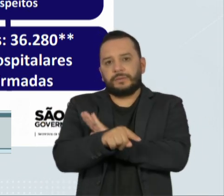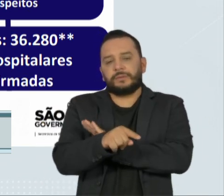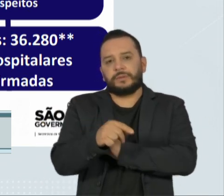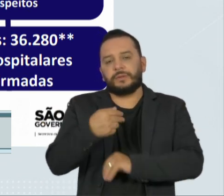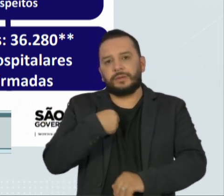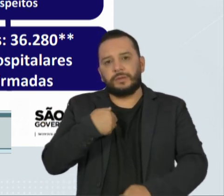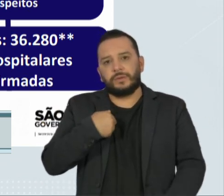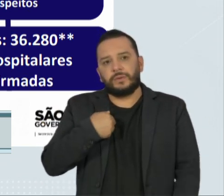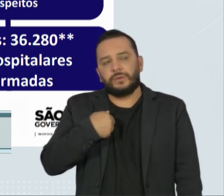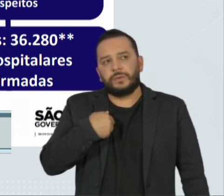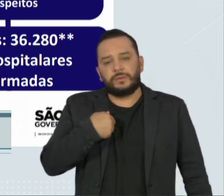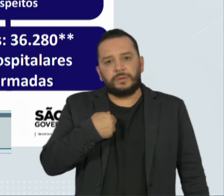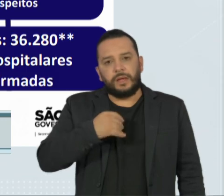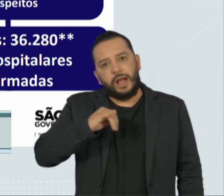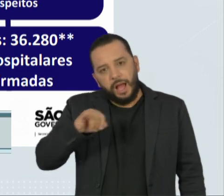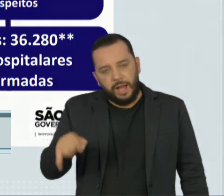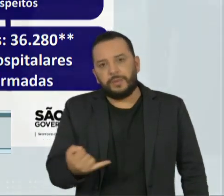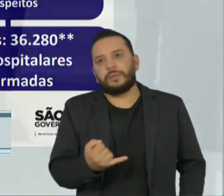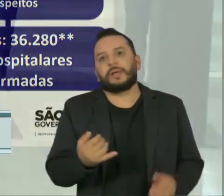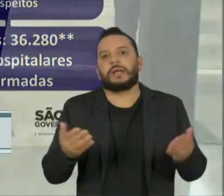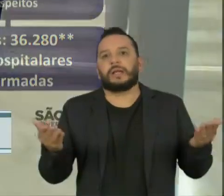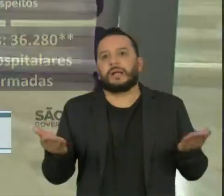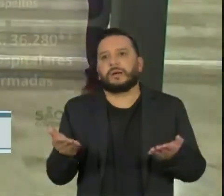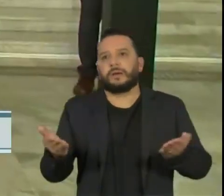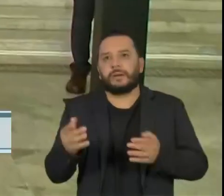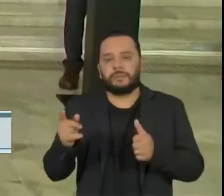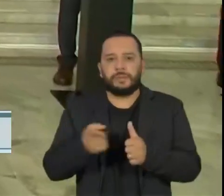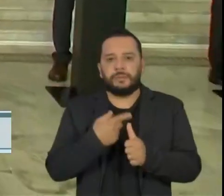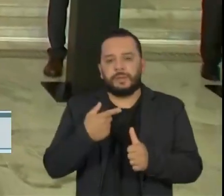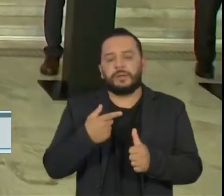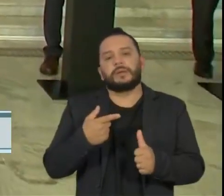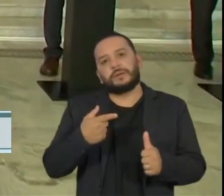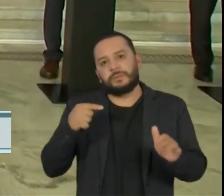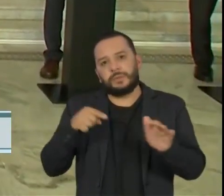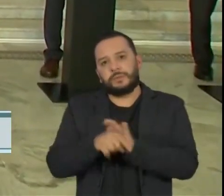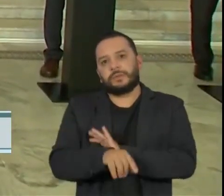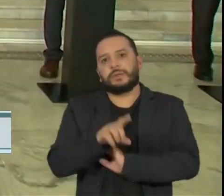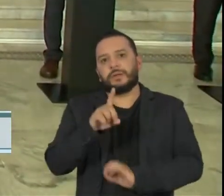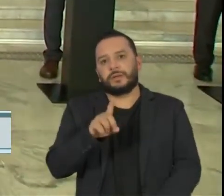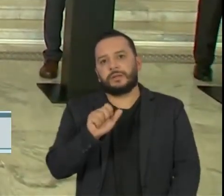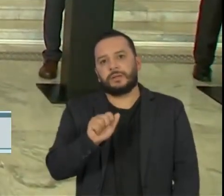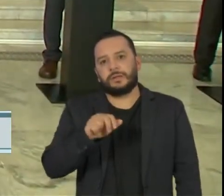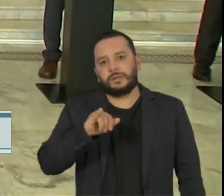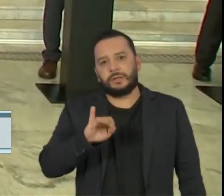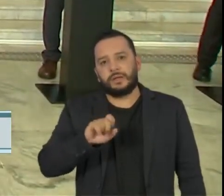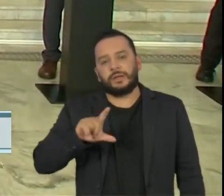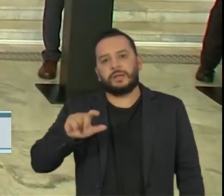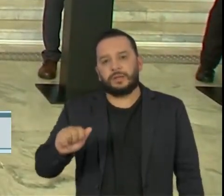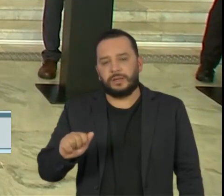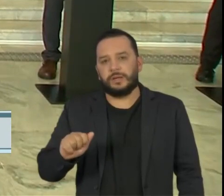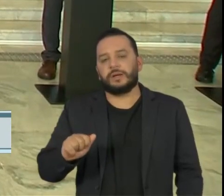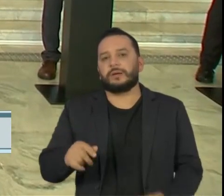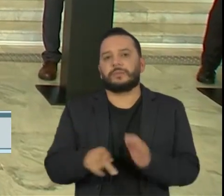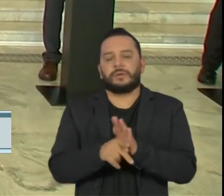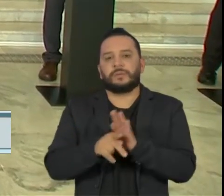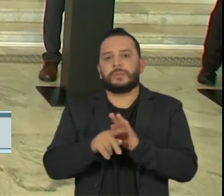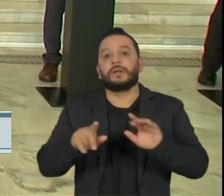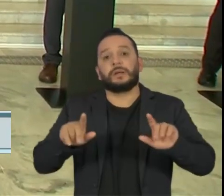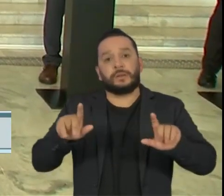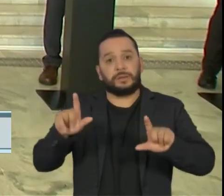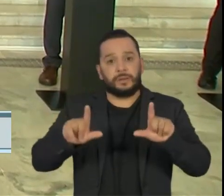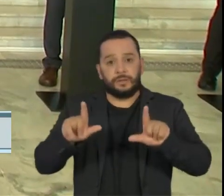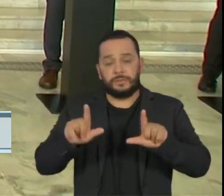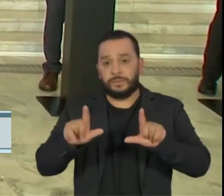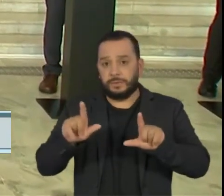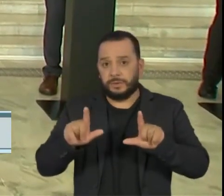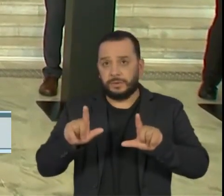para mencionar que a primeira pergunta será da Daniela Salerno, da TV Record, e dizer que hoje pela manhã recebi